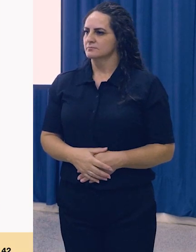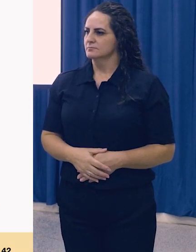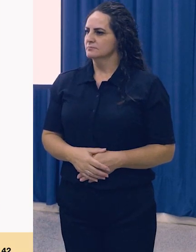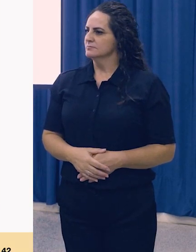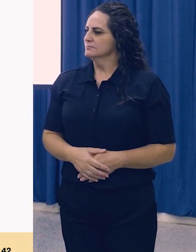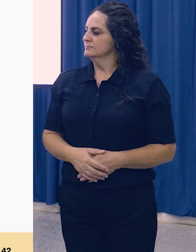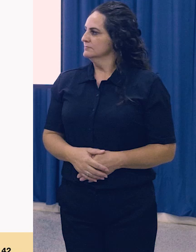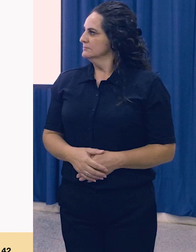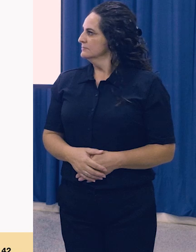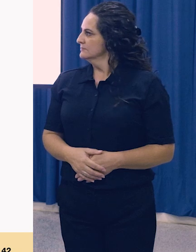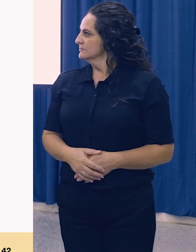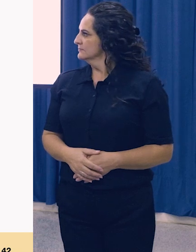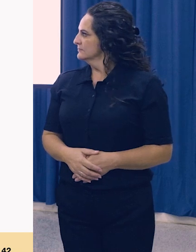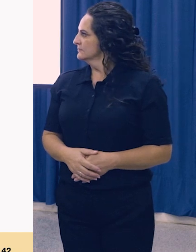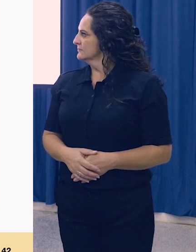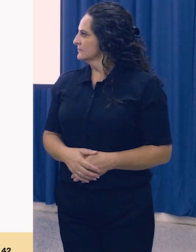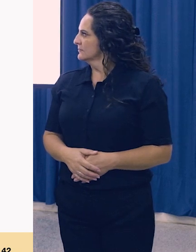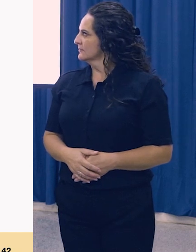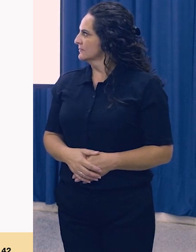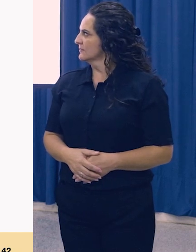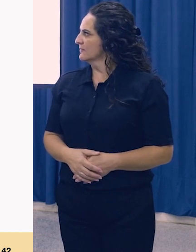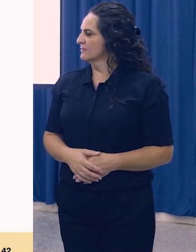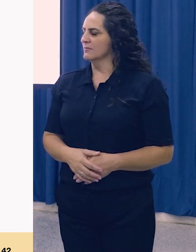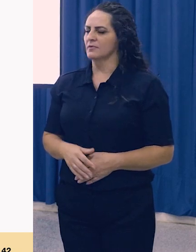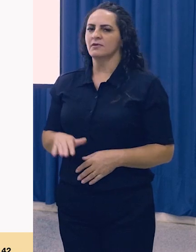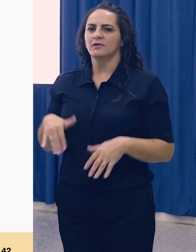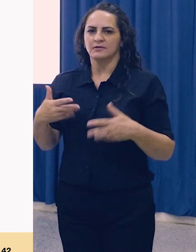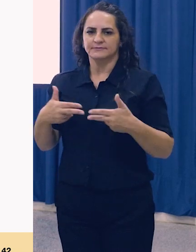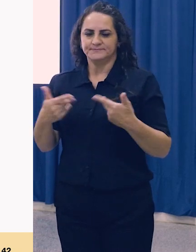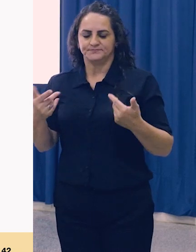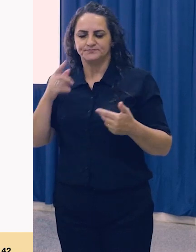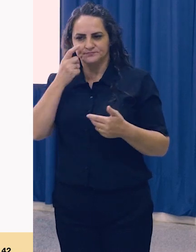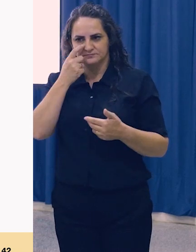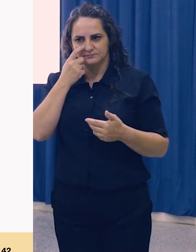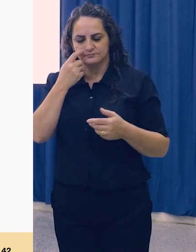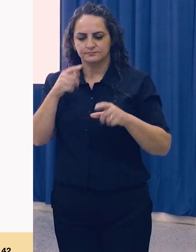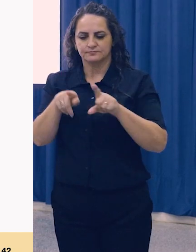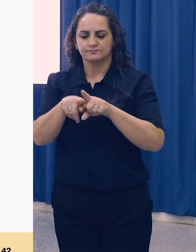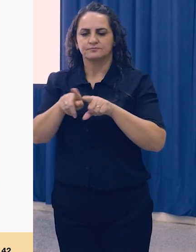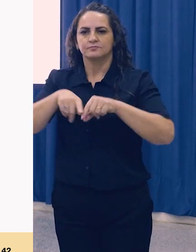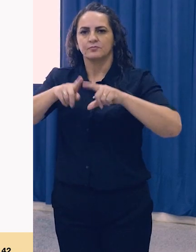Outra questão são os produtos derivados.